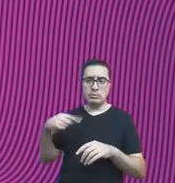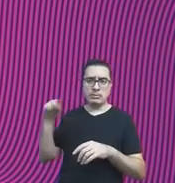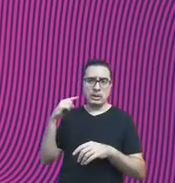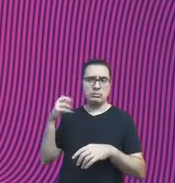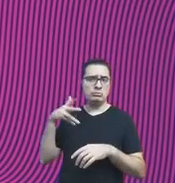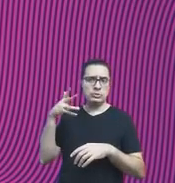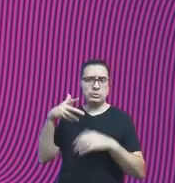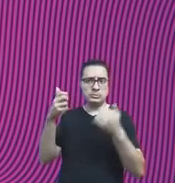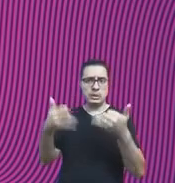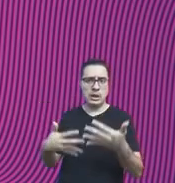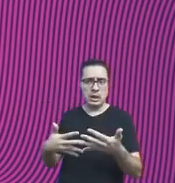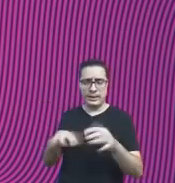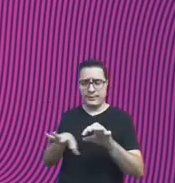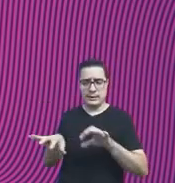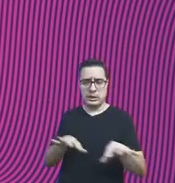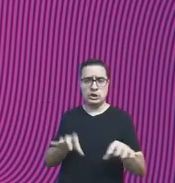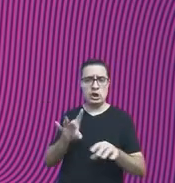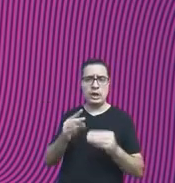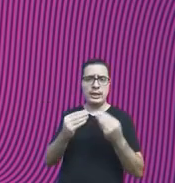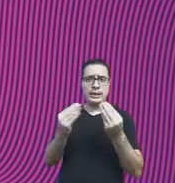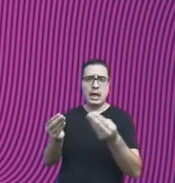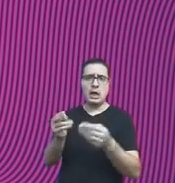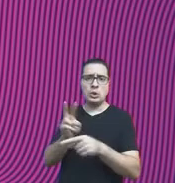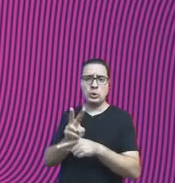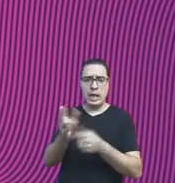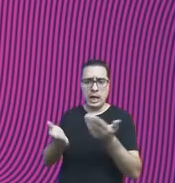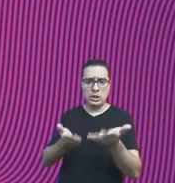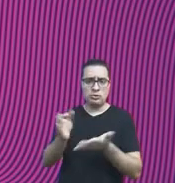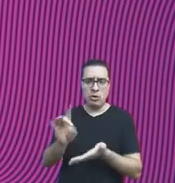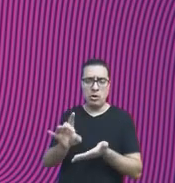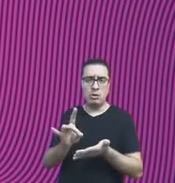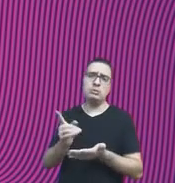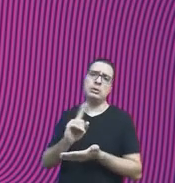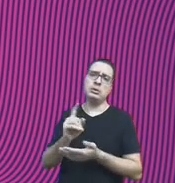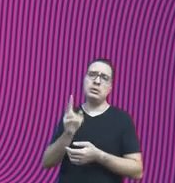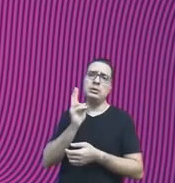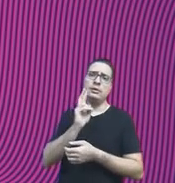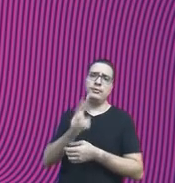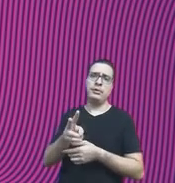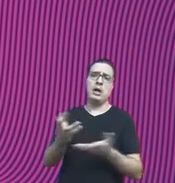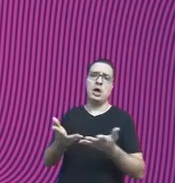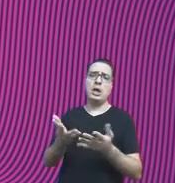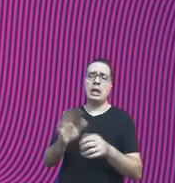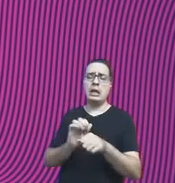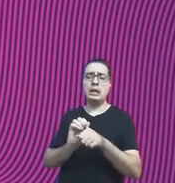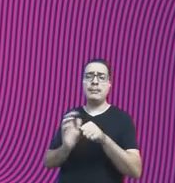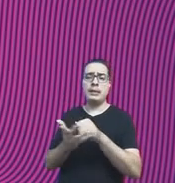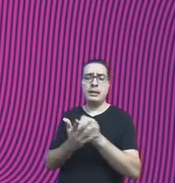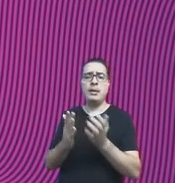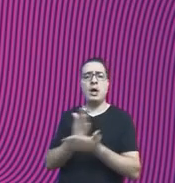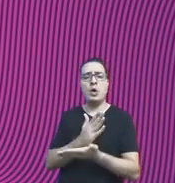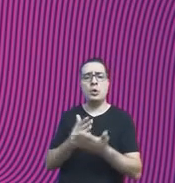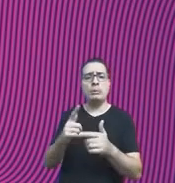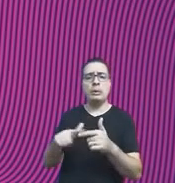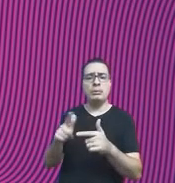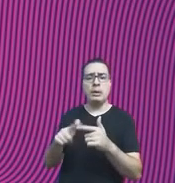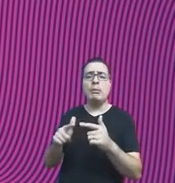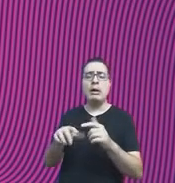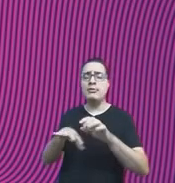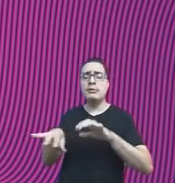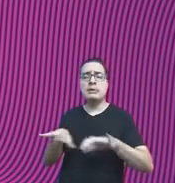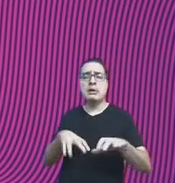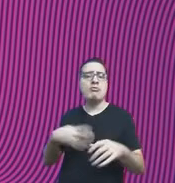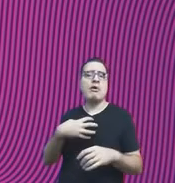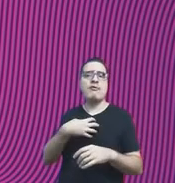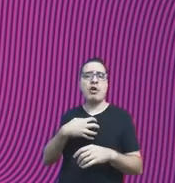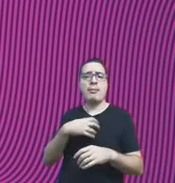não está só na entrega do cuidado. Para mim, ficou muito evidenciado agora na pandemia, em alguns debates, é a fragmentação na forma como a gente